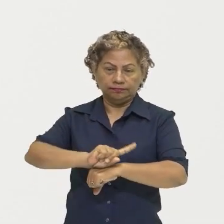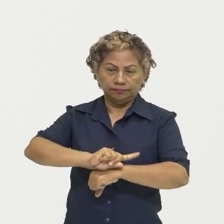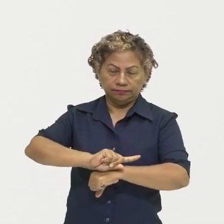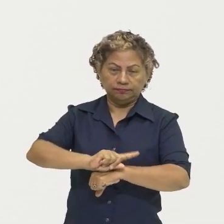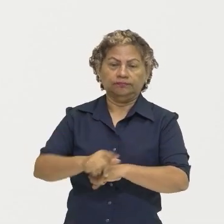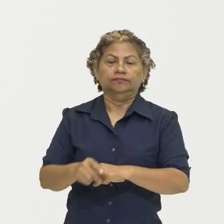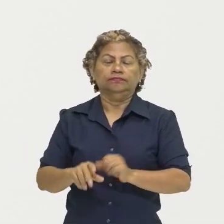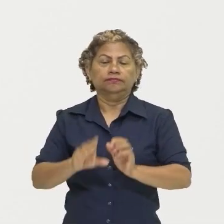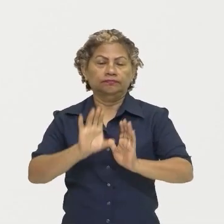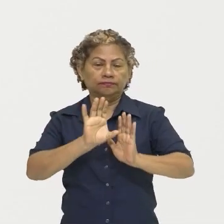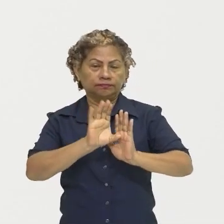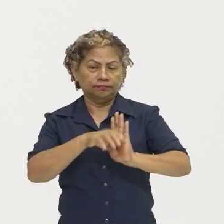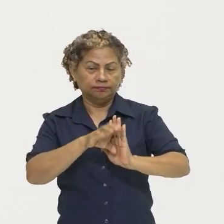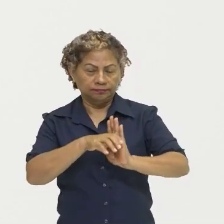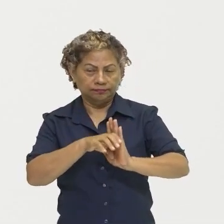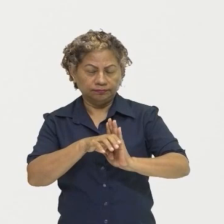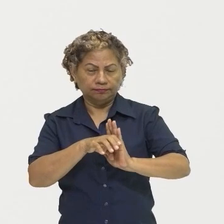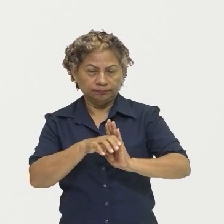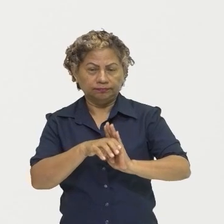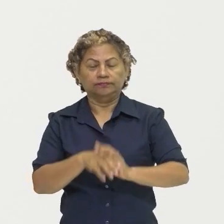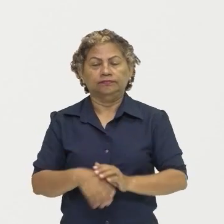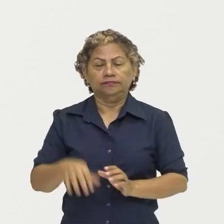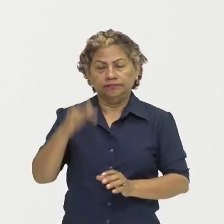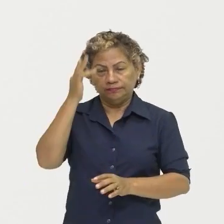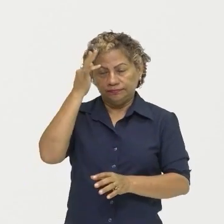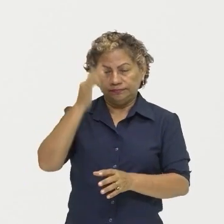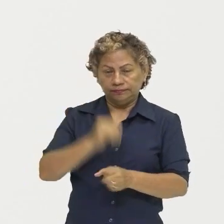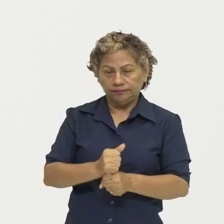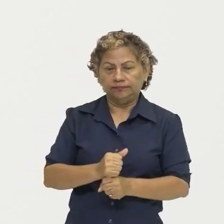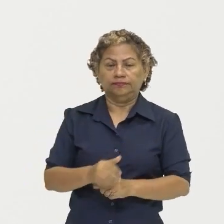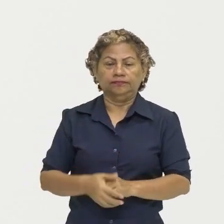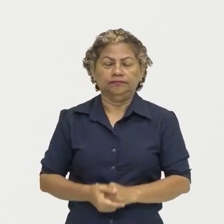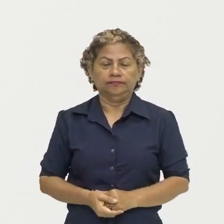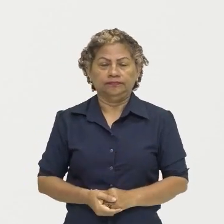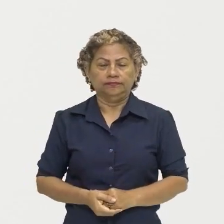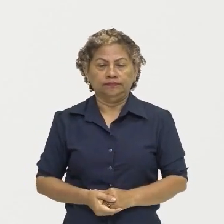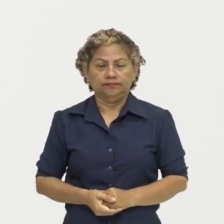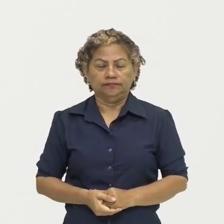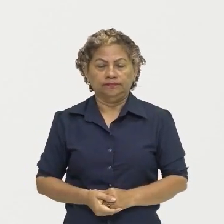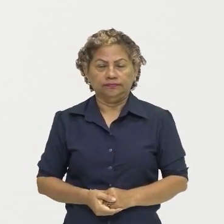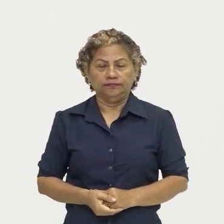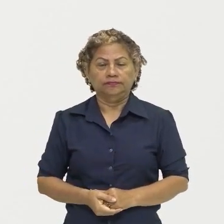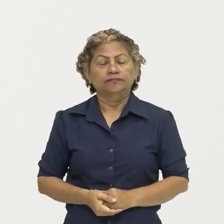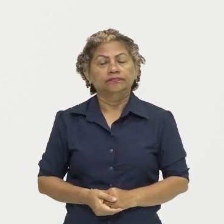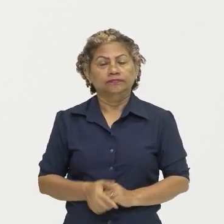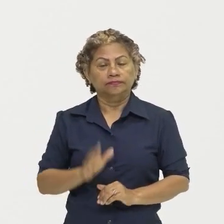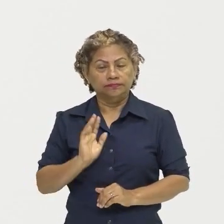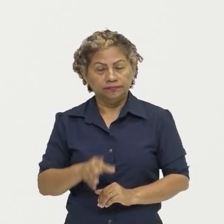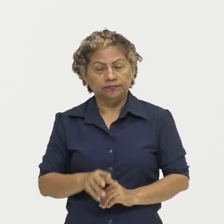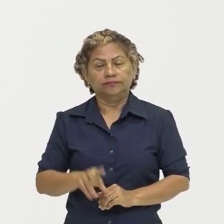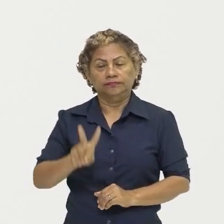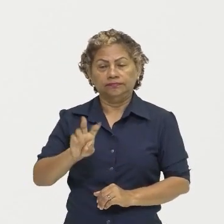Um conceito físico. Já um vetor é um conceito matemático.